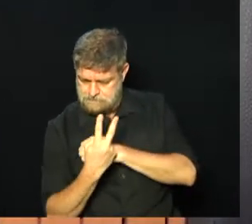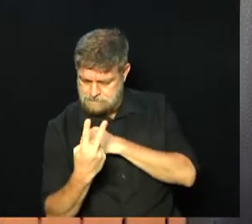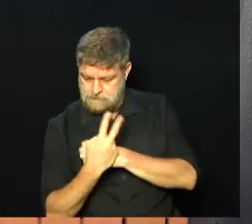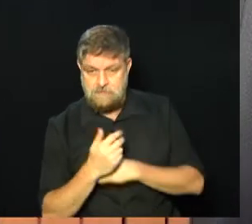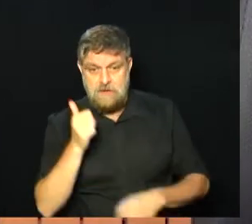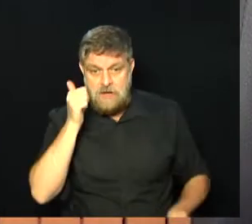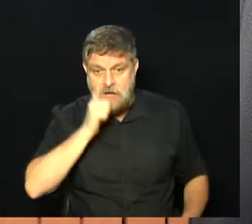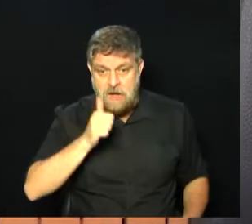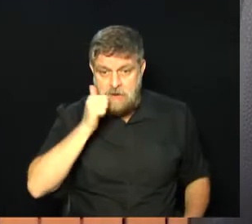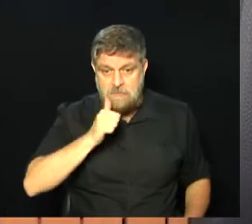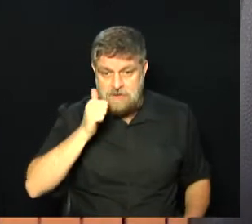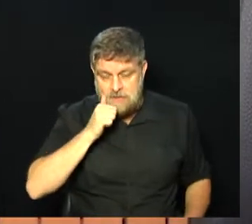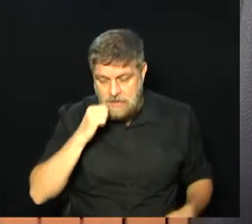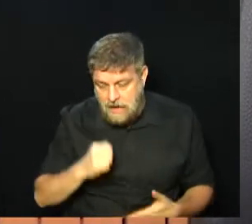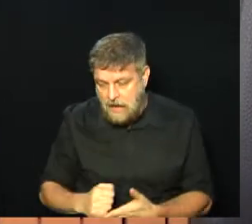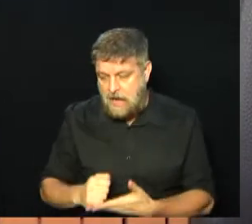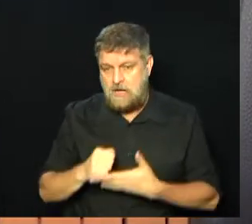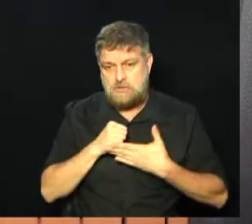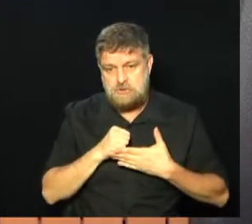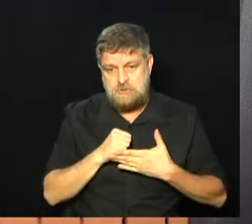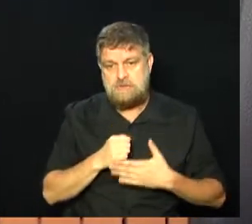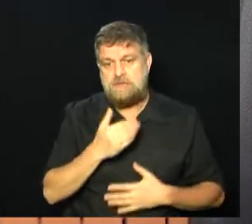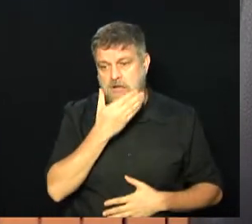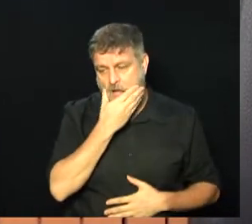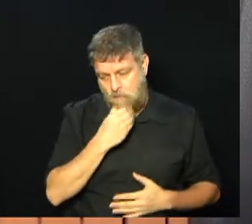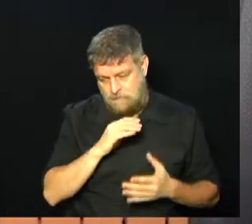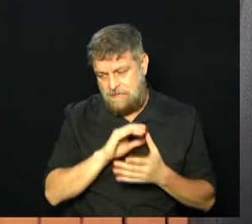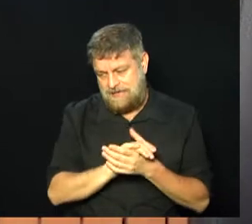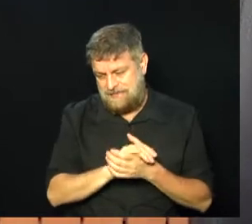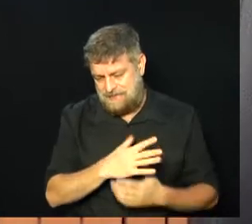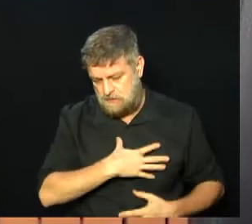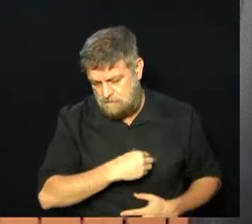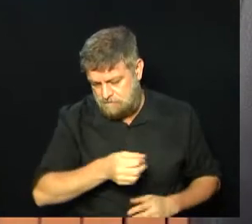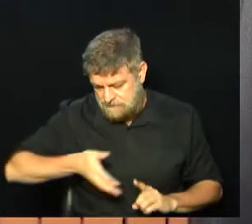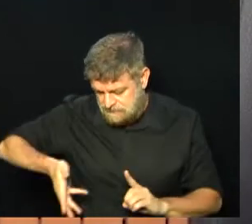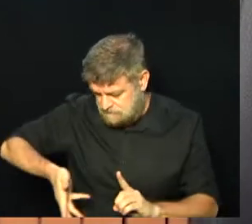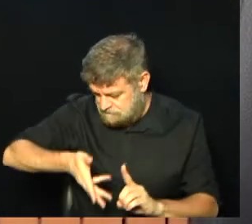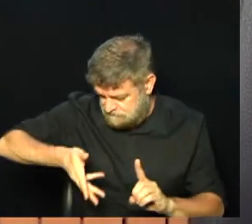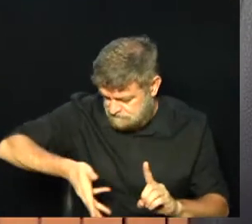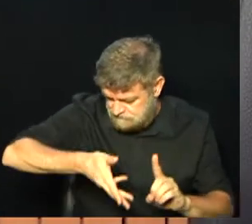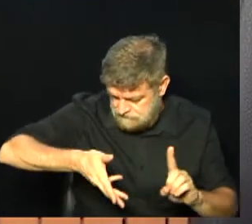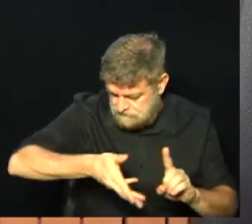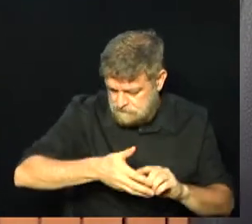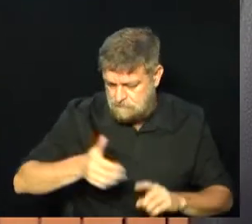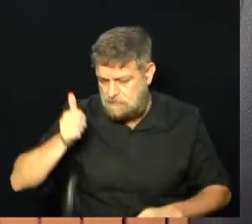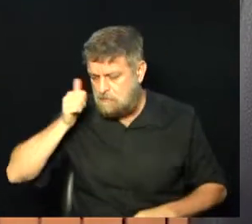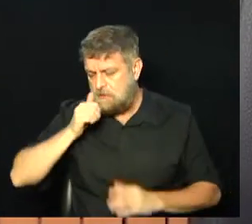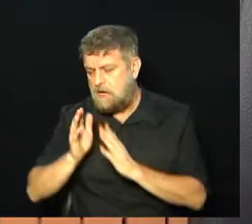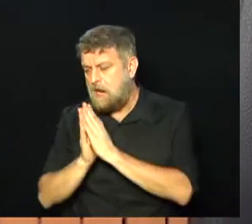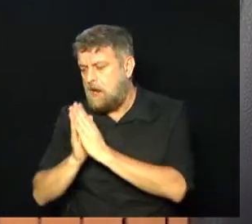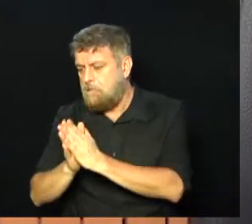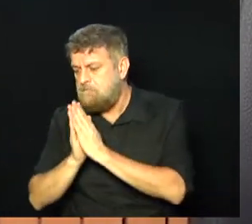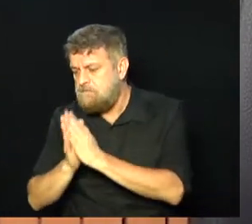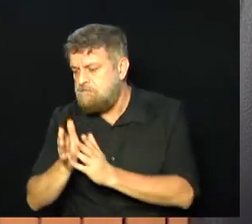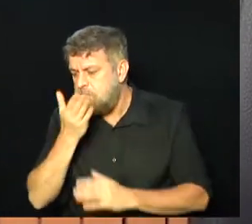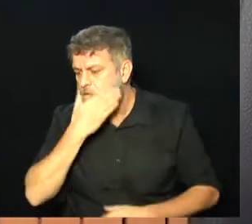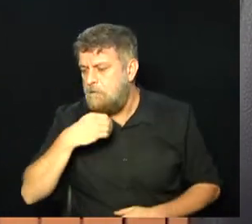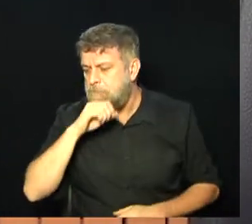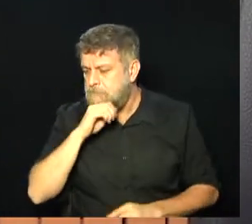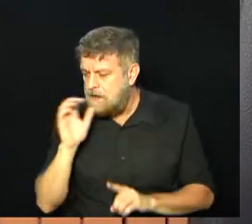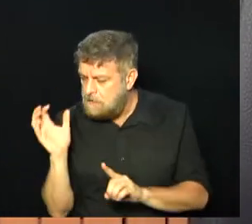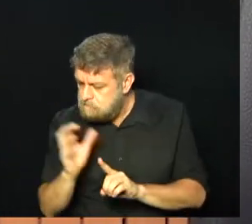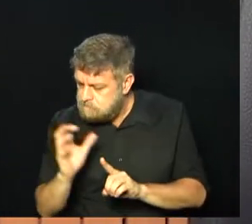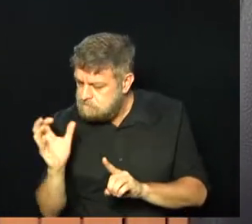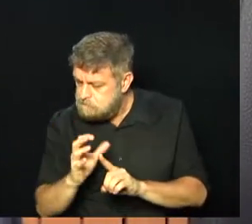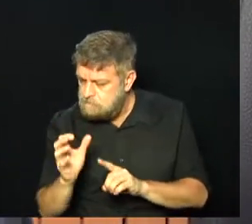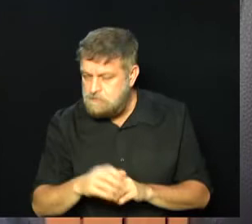Mulheres, cuidem da saúde dos seus maridos, filhos, filhas, cuidem da saúde dos seus pais, dos seus